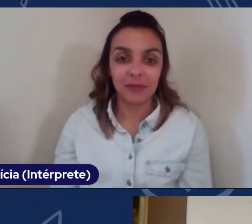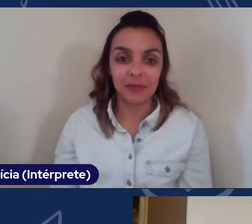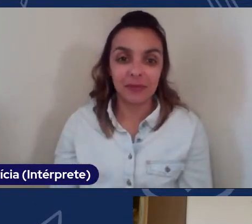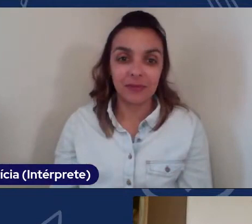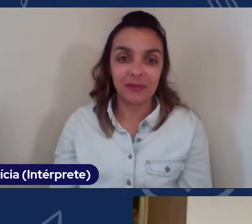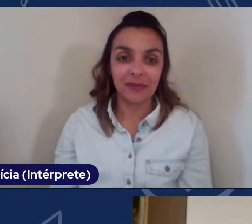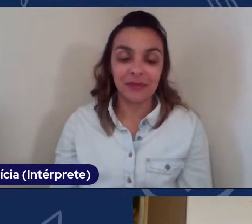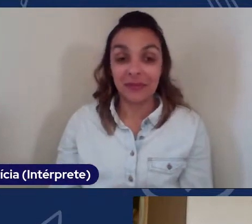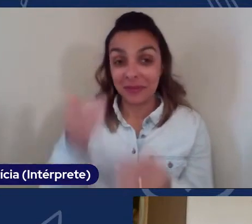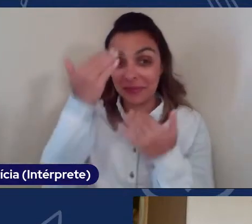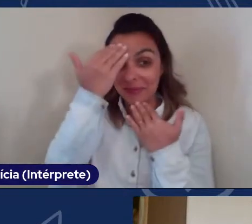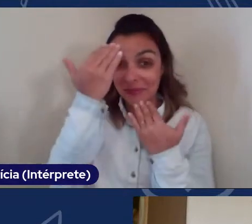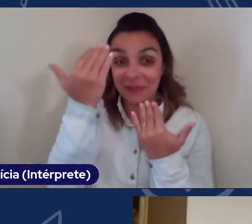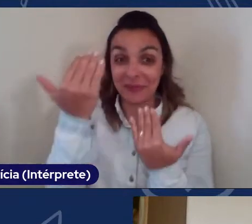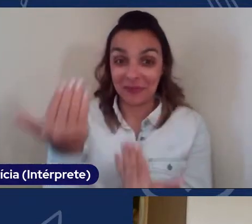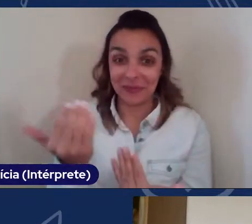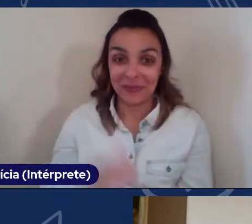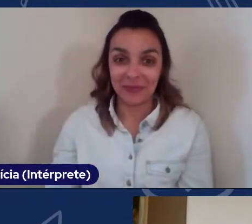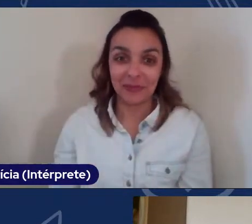Muchas gracias.